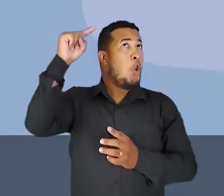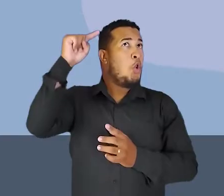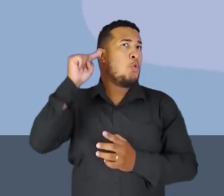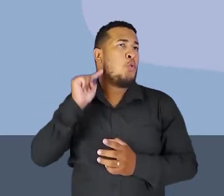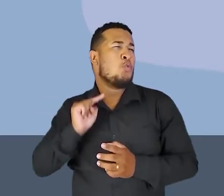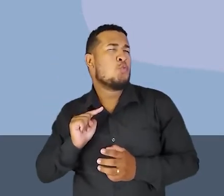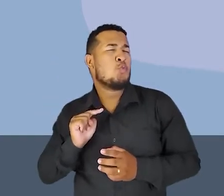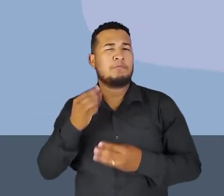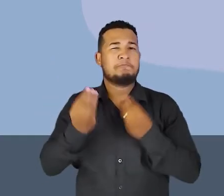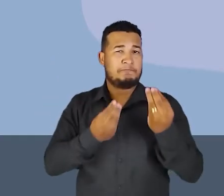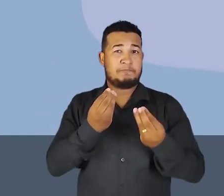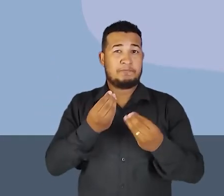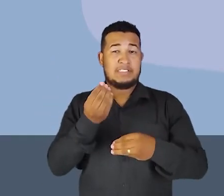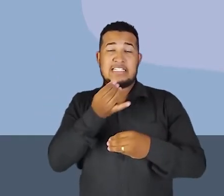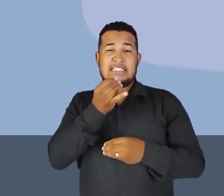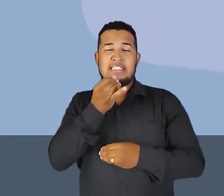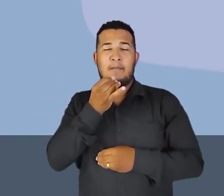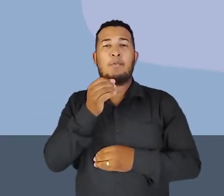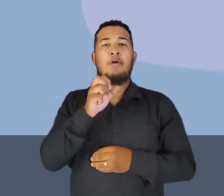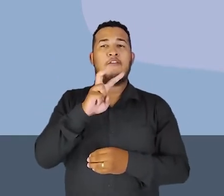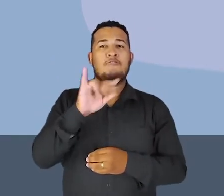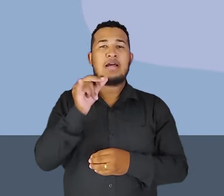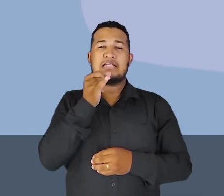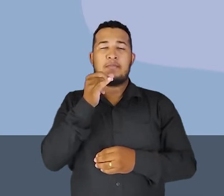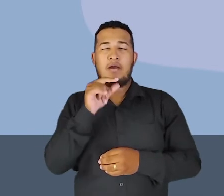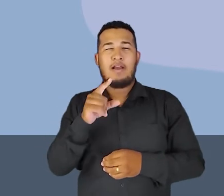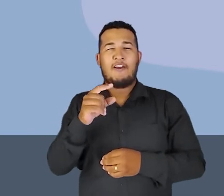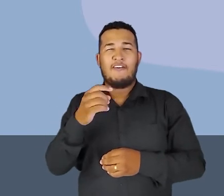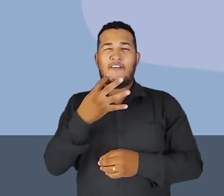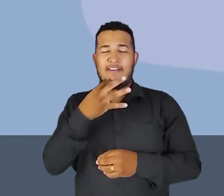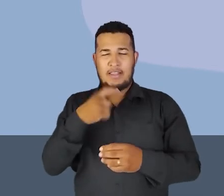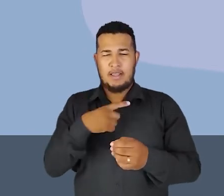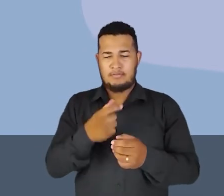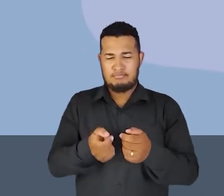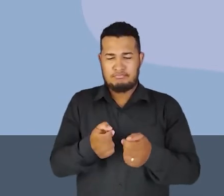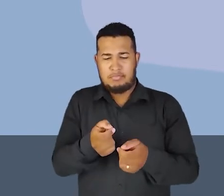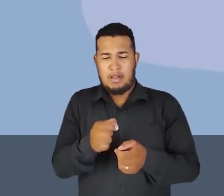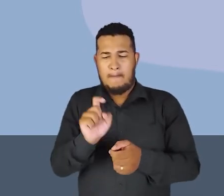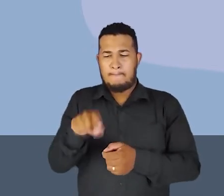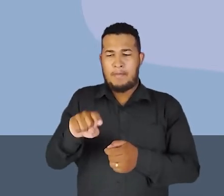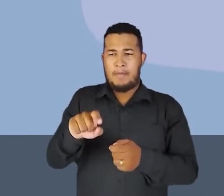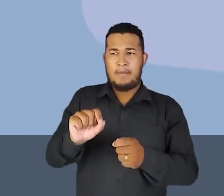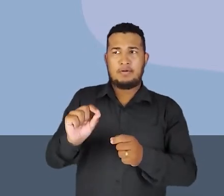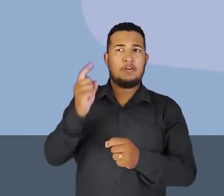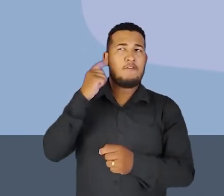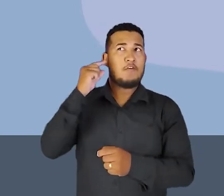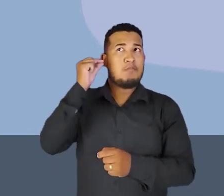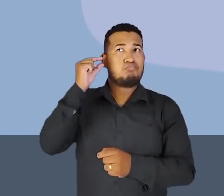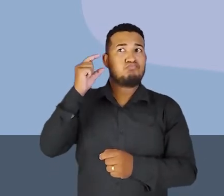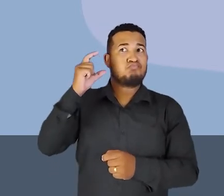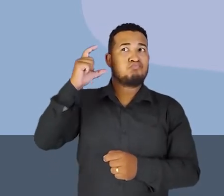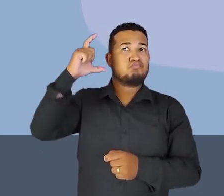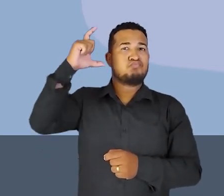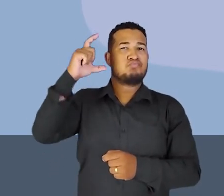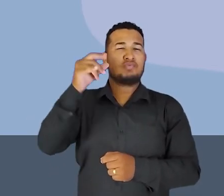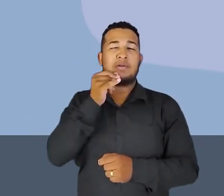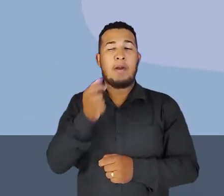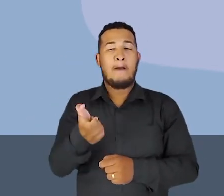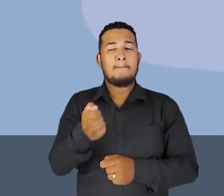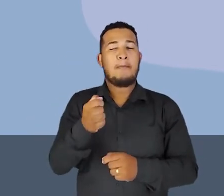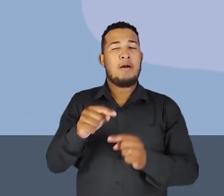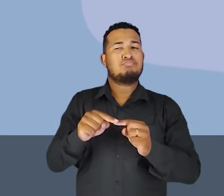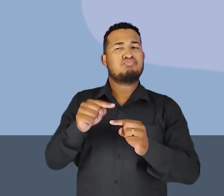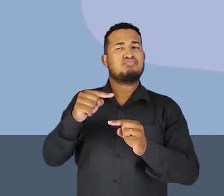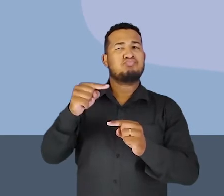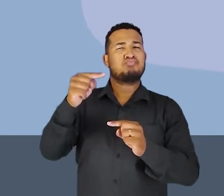Quando você vai no botão do seu aparelho, né, e você quer importunar o vizinho, né,